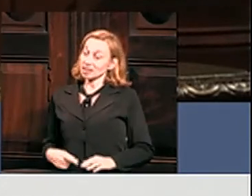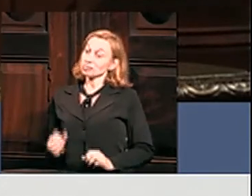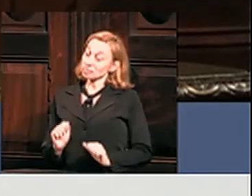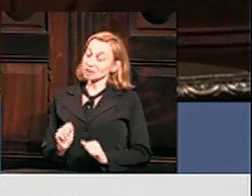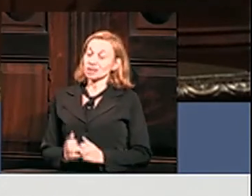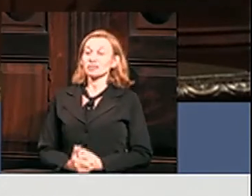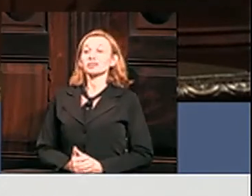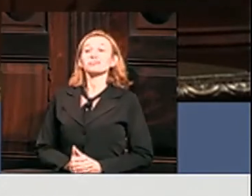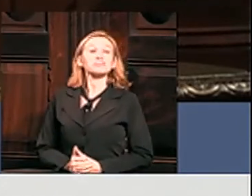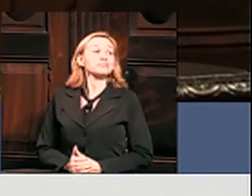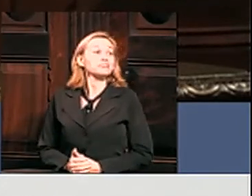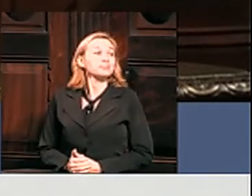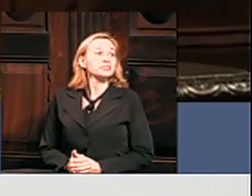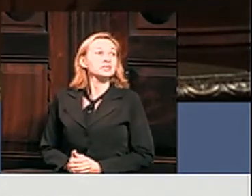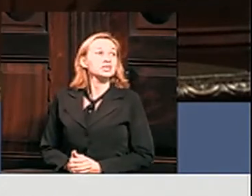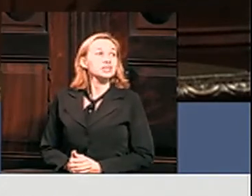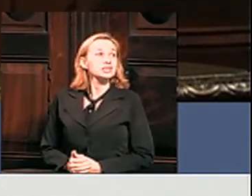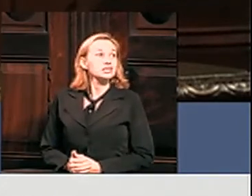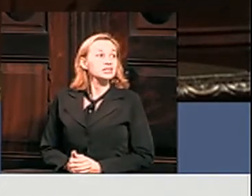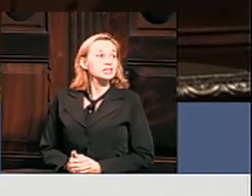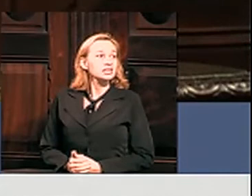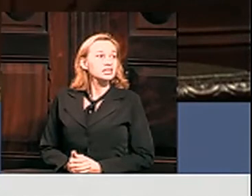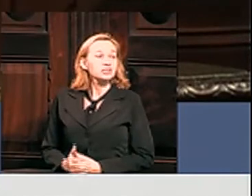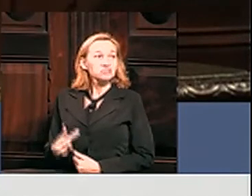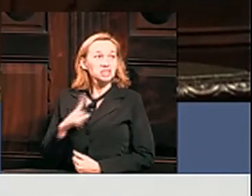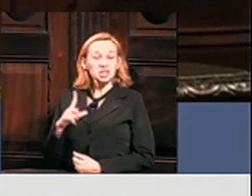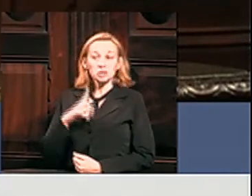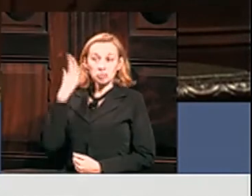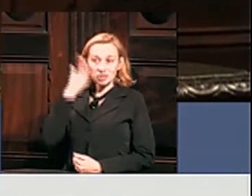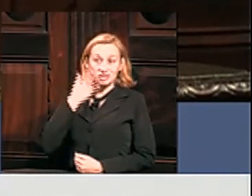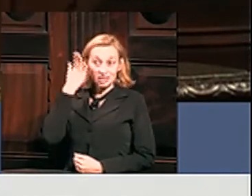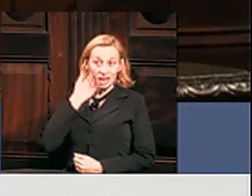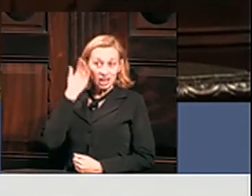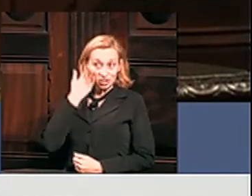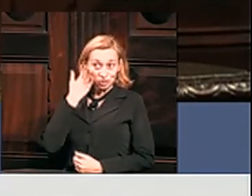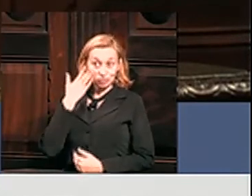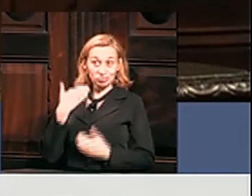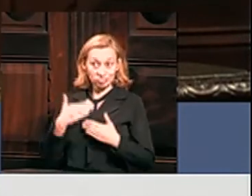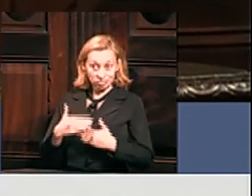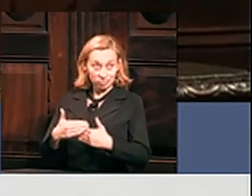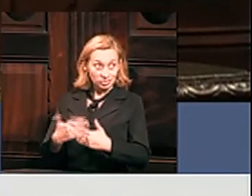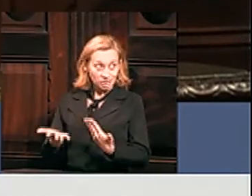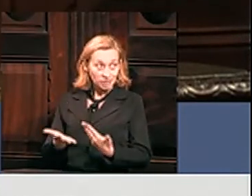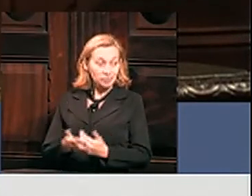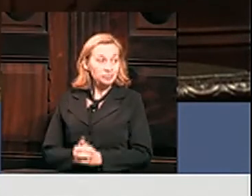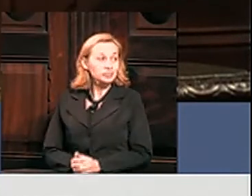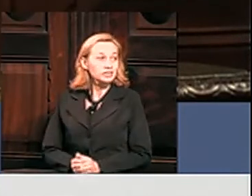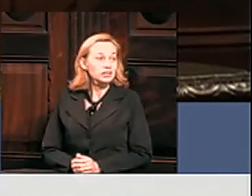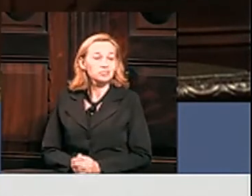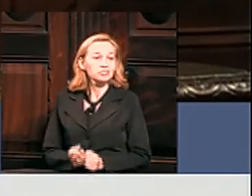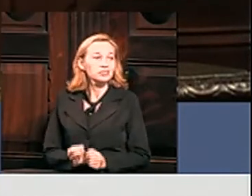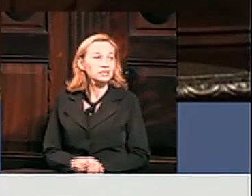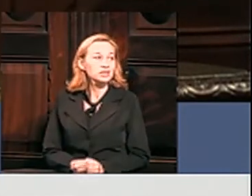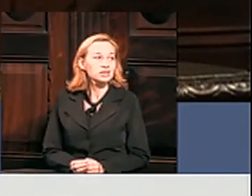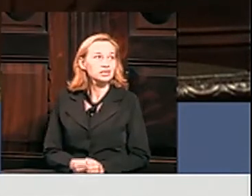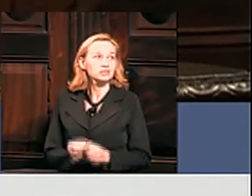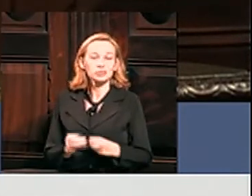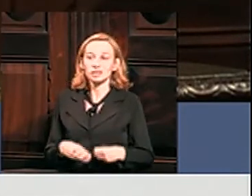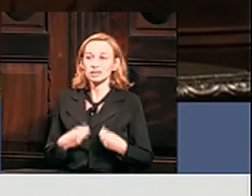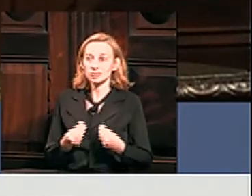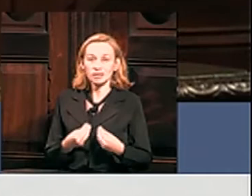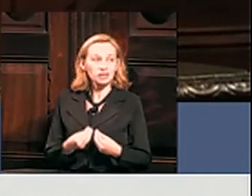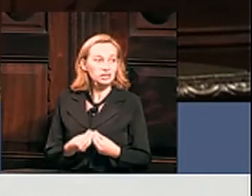possivelmente eu teria uma mensagem revolucionária para dar à